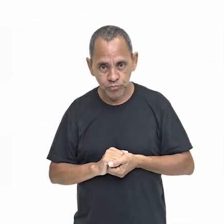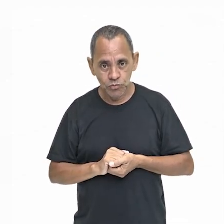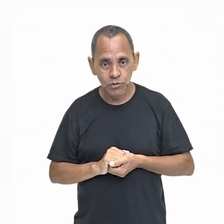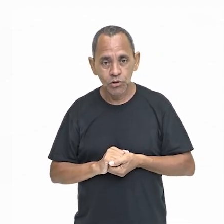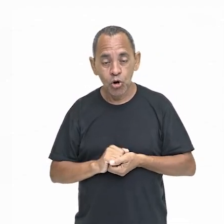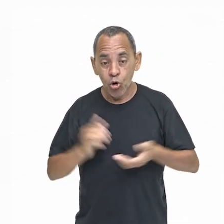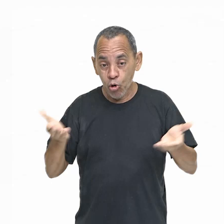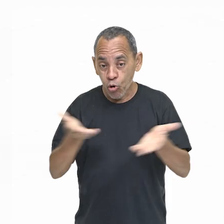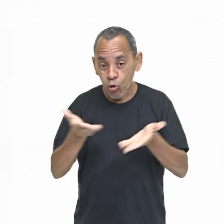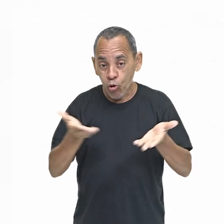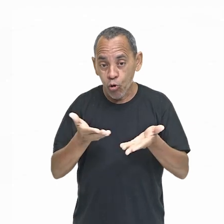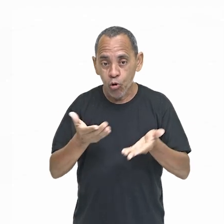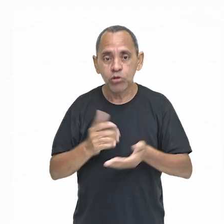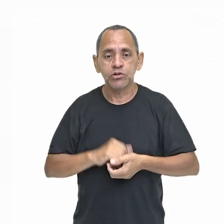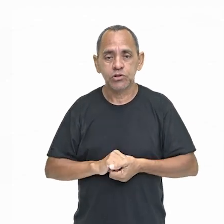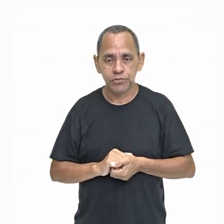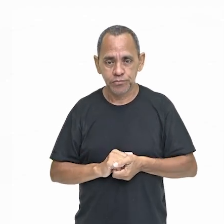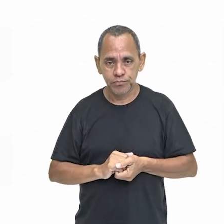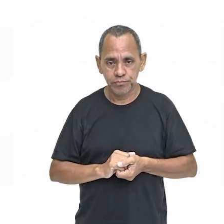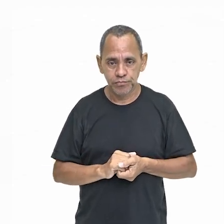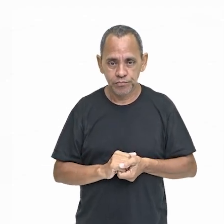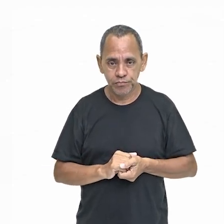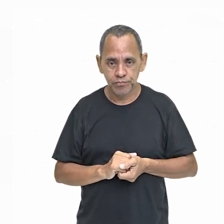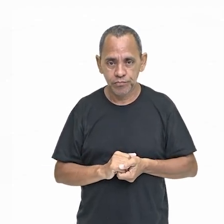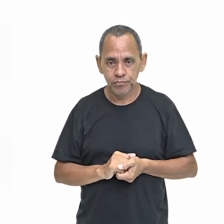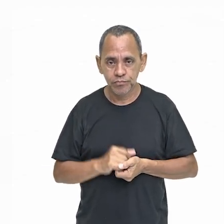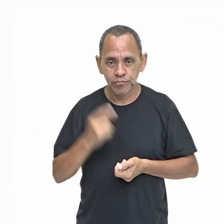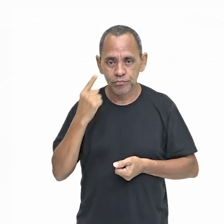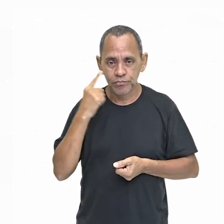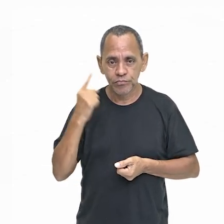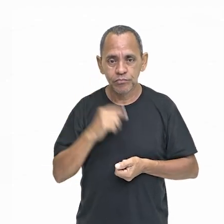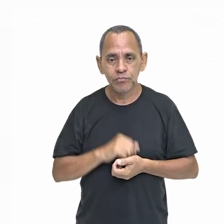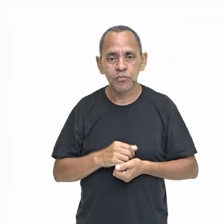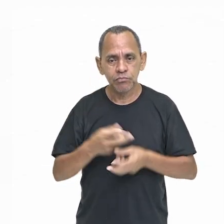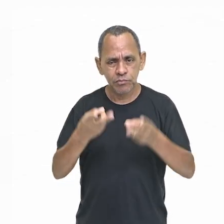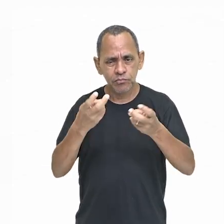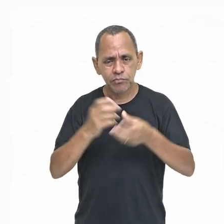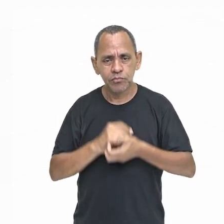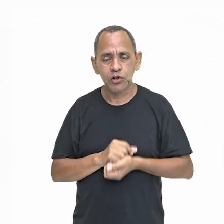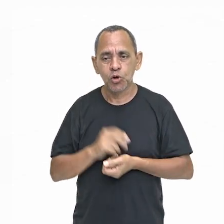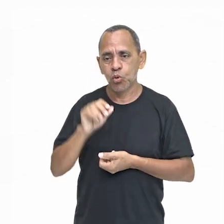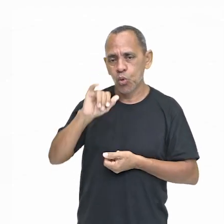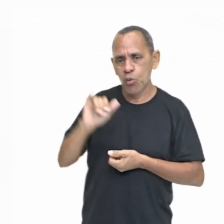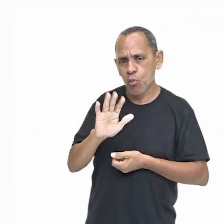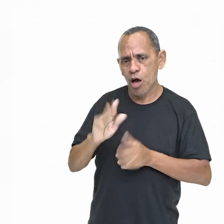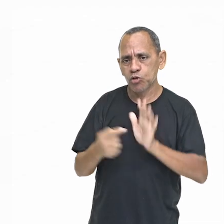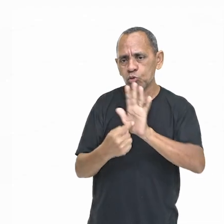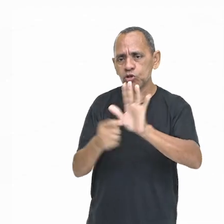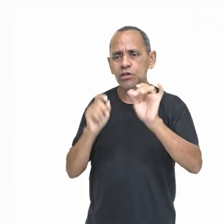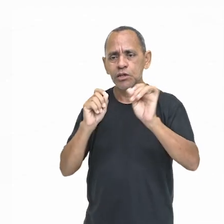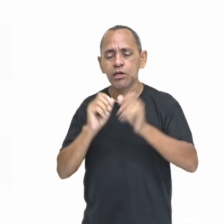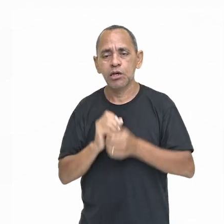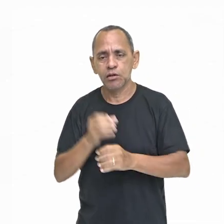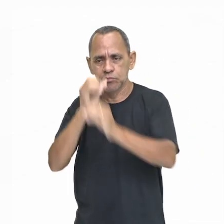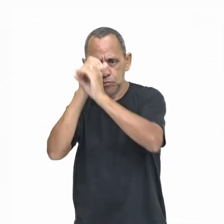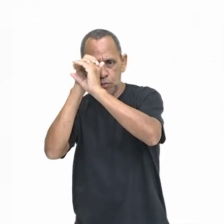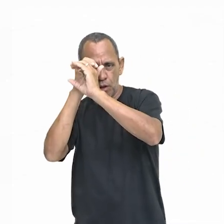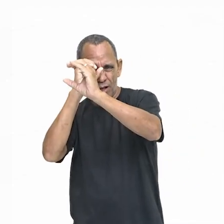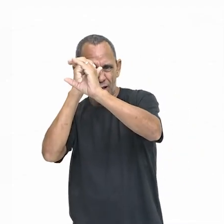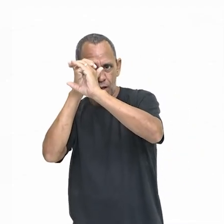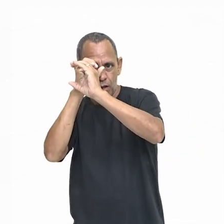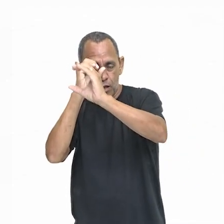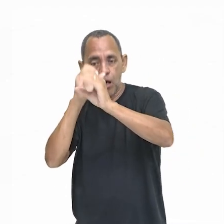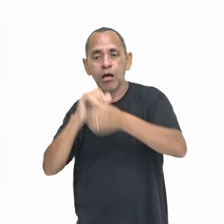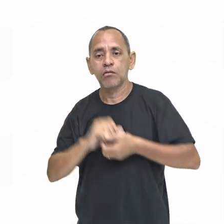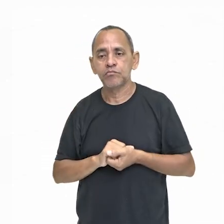é. Olhem só essa imagem de um microscópio. A base dele, aqui embaixo, né, tem